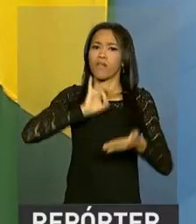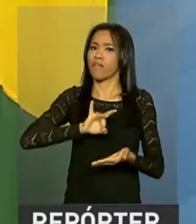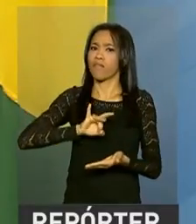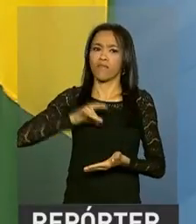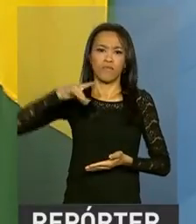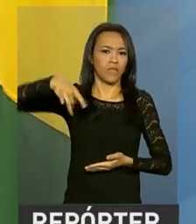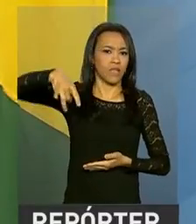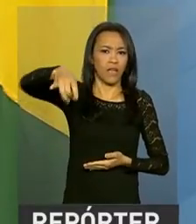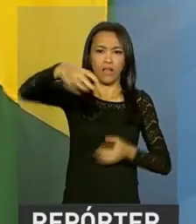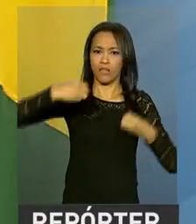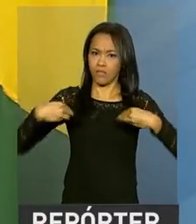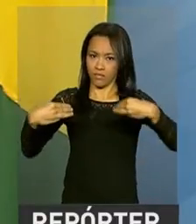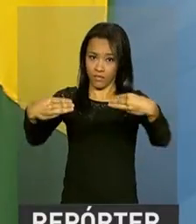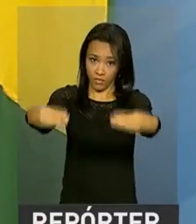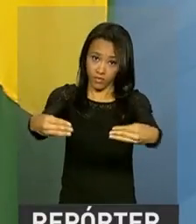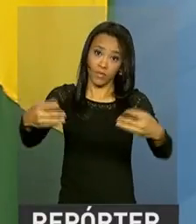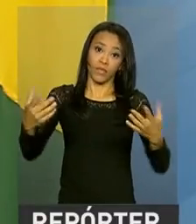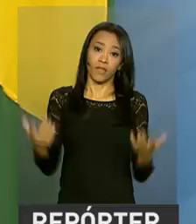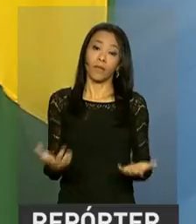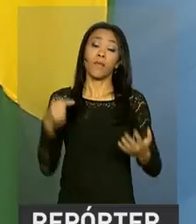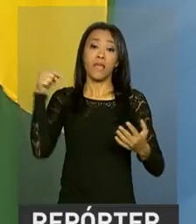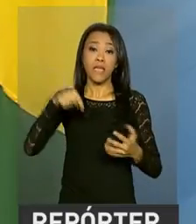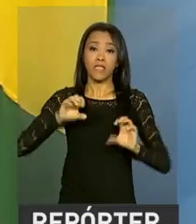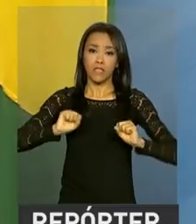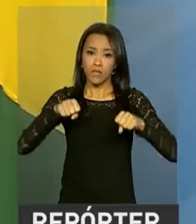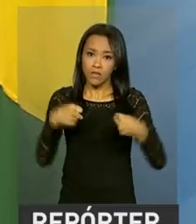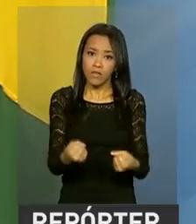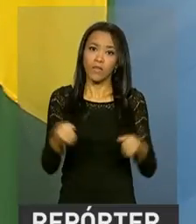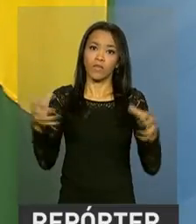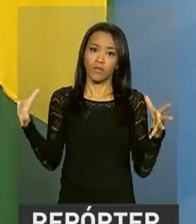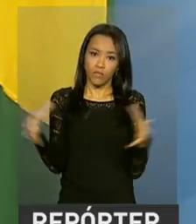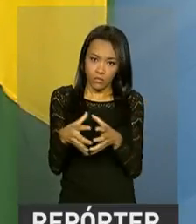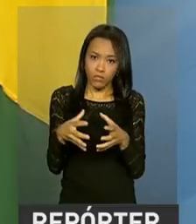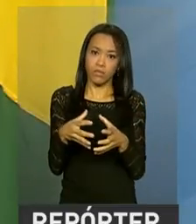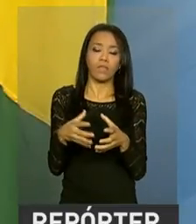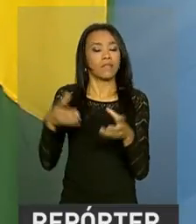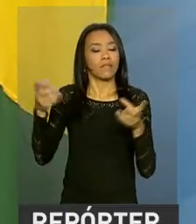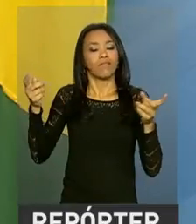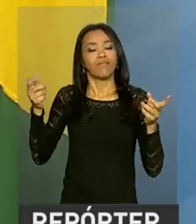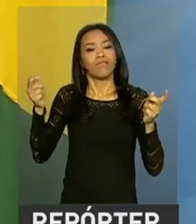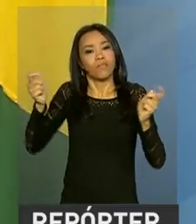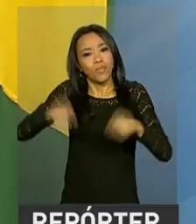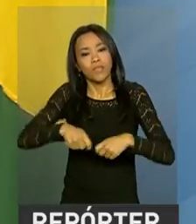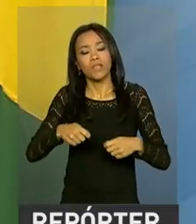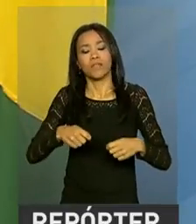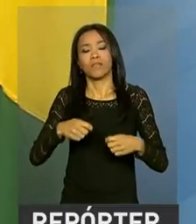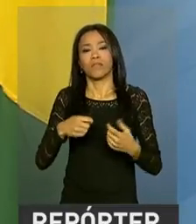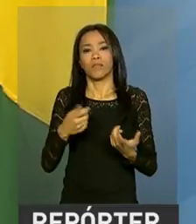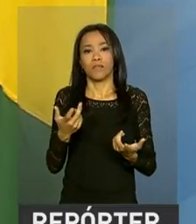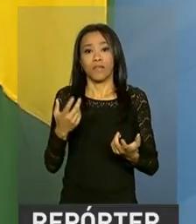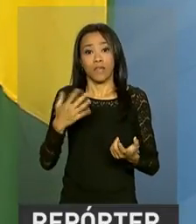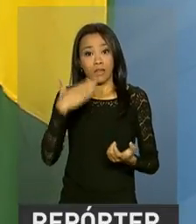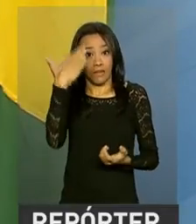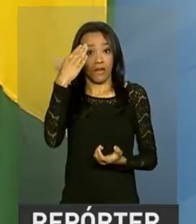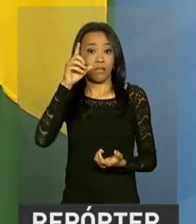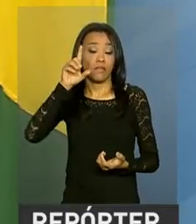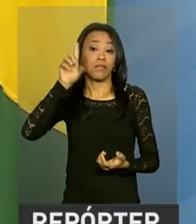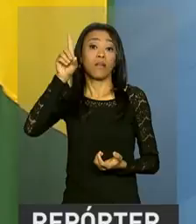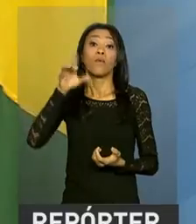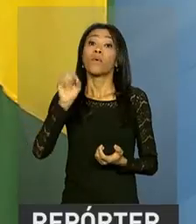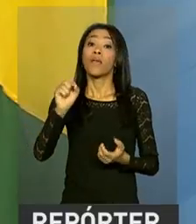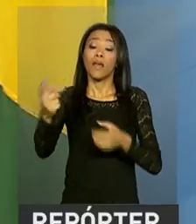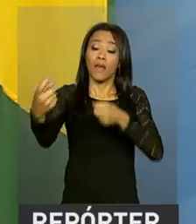ministérios o conjunto tem sido possível graças à aliança entre as autoridades federais